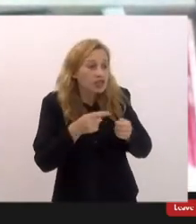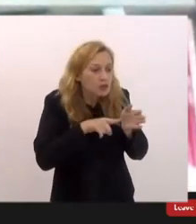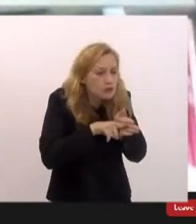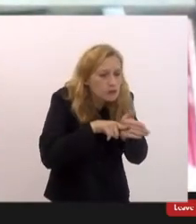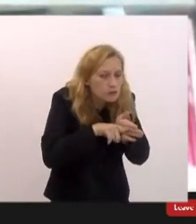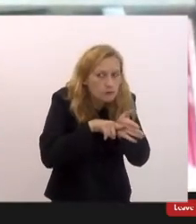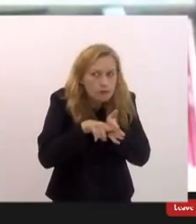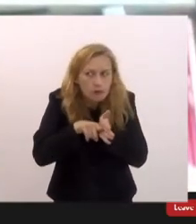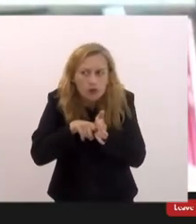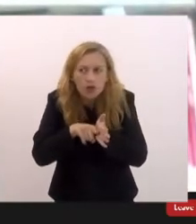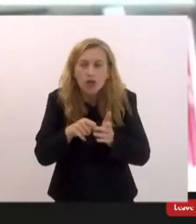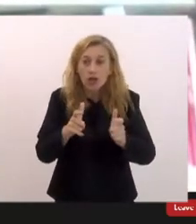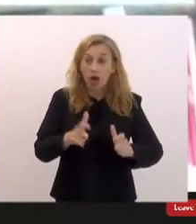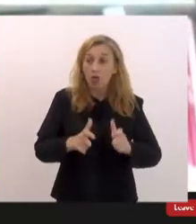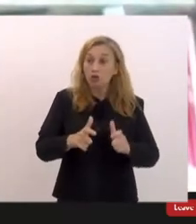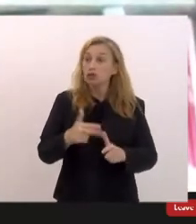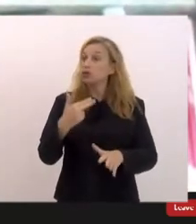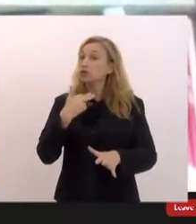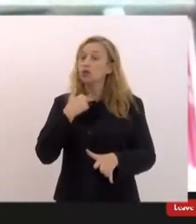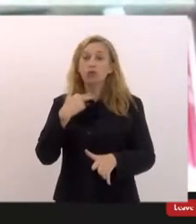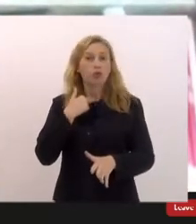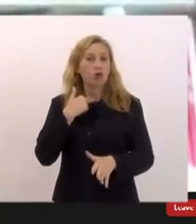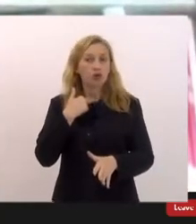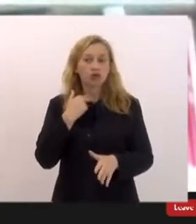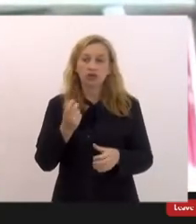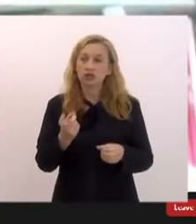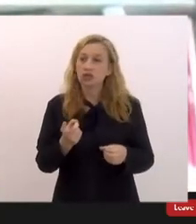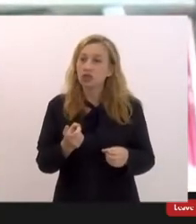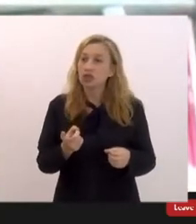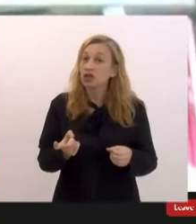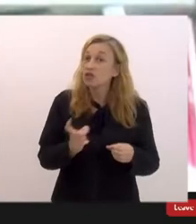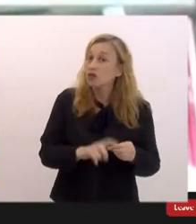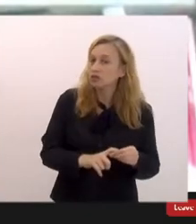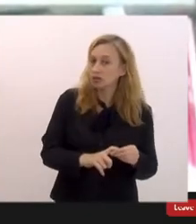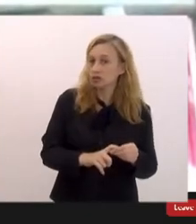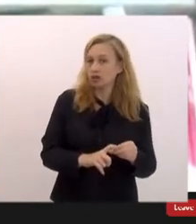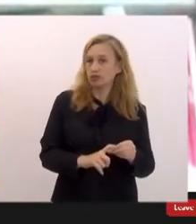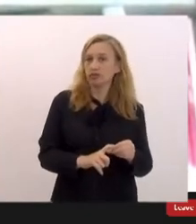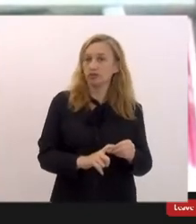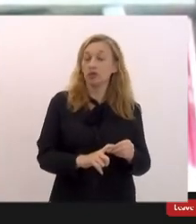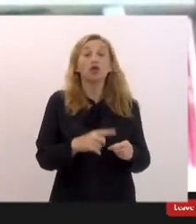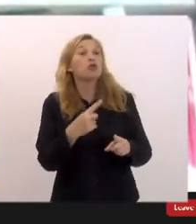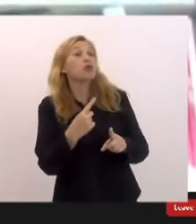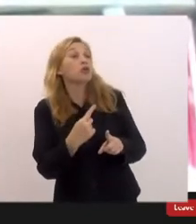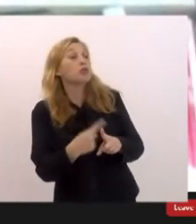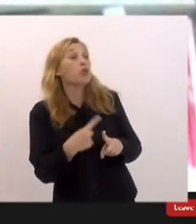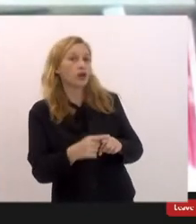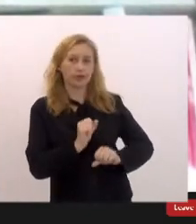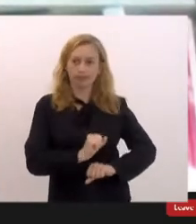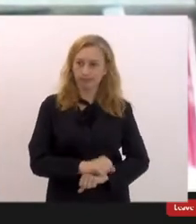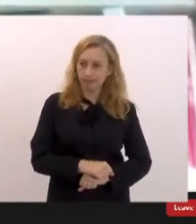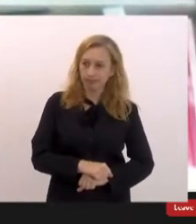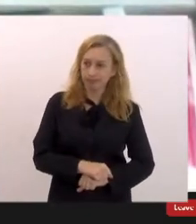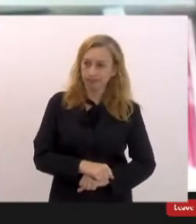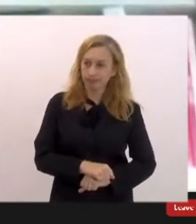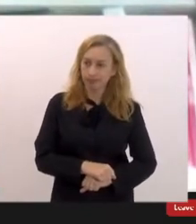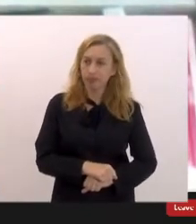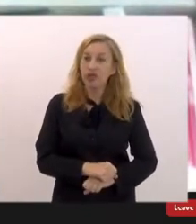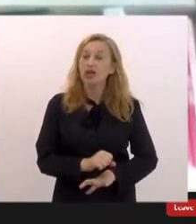isso não pôde ser feito e por que não pôde ser feito. Né?